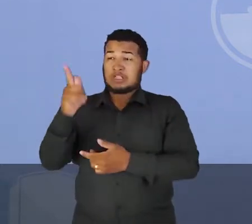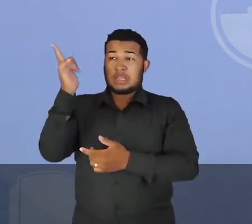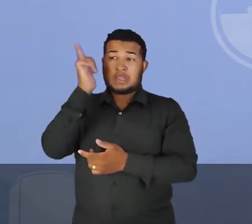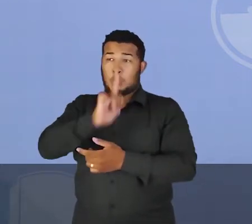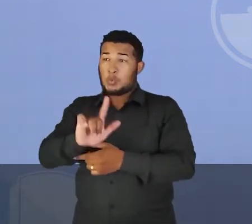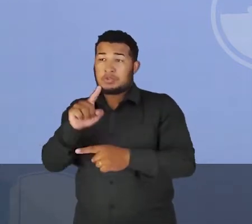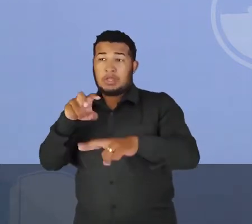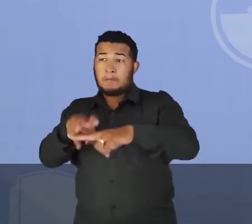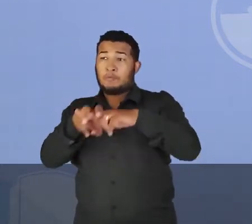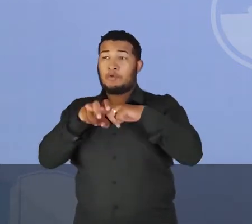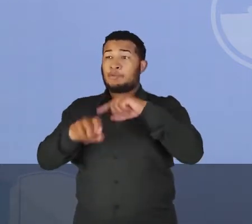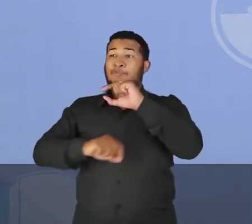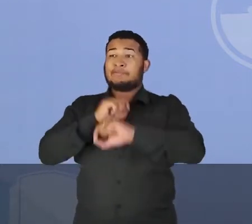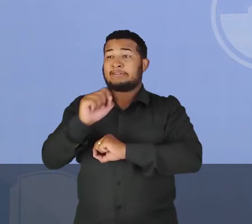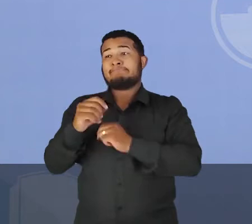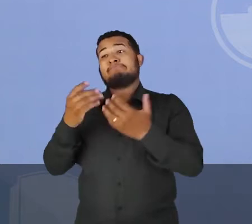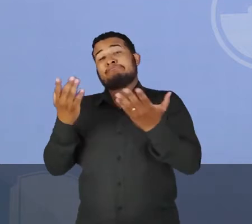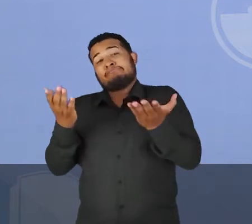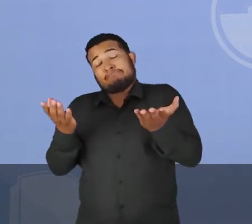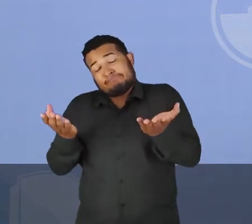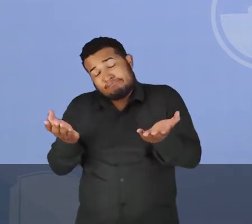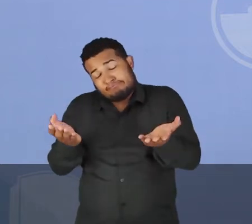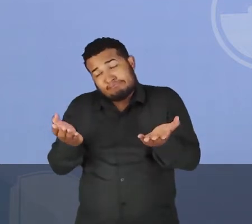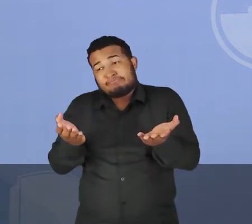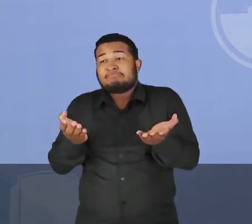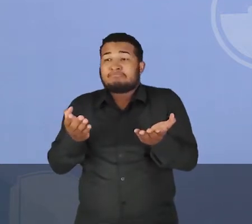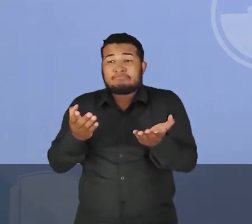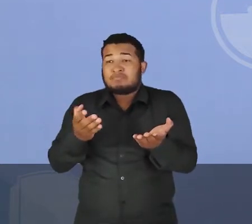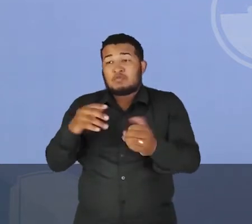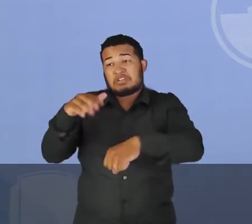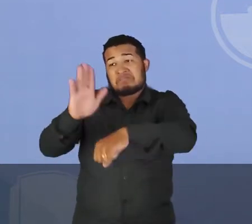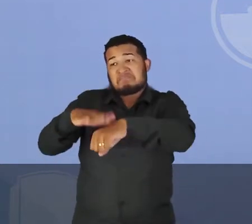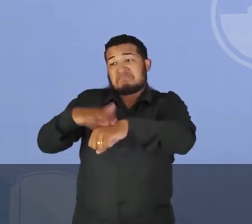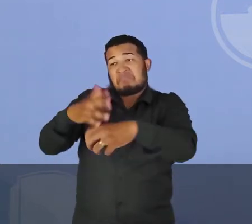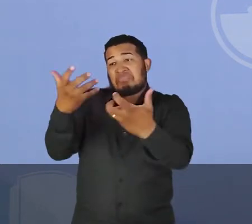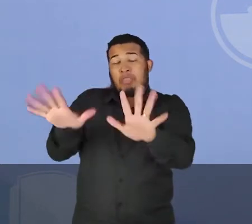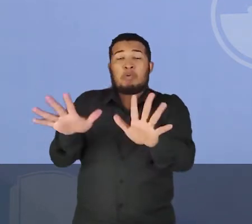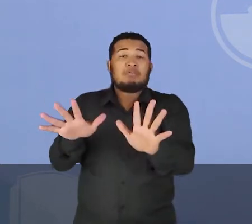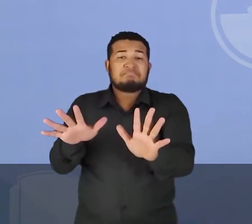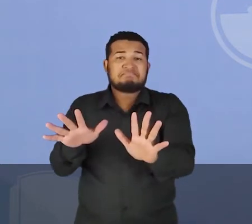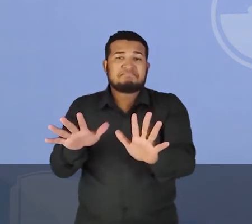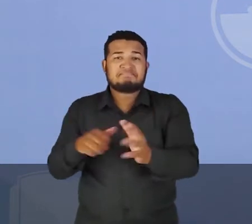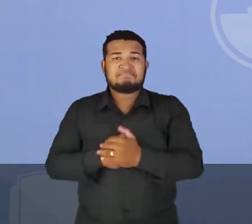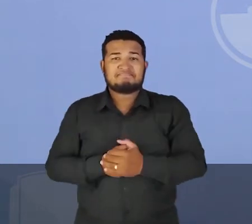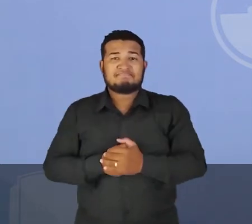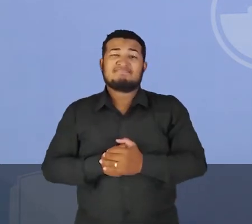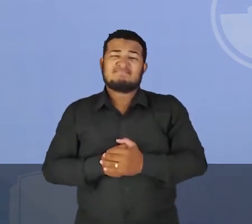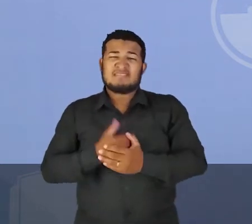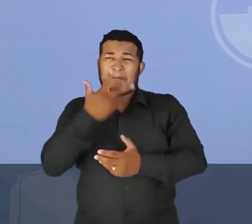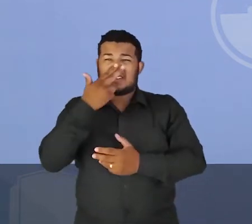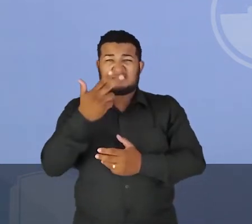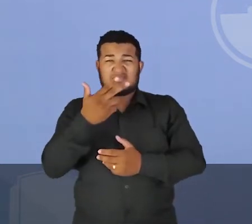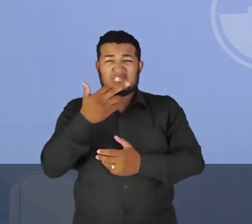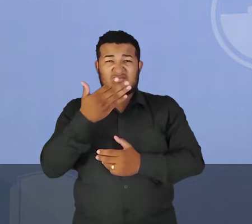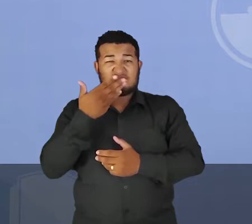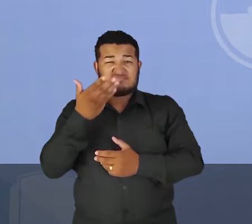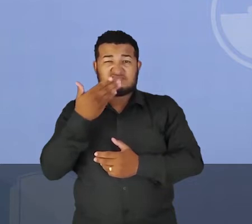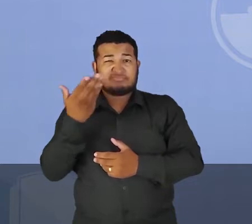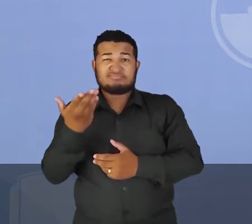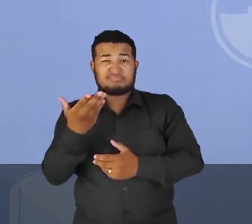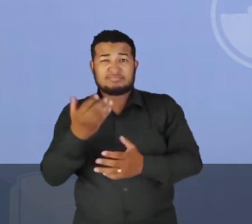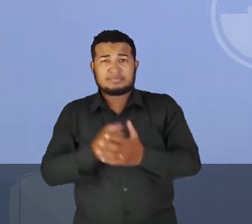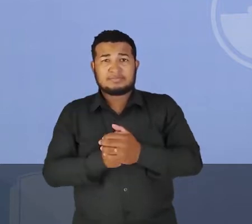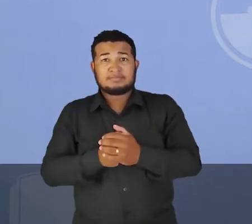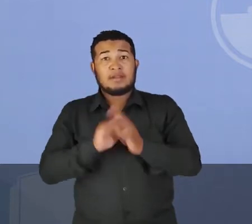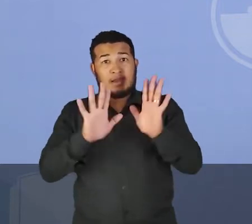consegue porque não querem, né? É fácil, né, falar assim. Então, eu vou